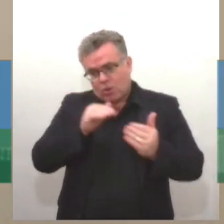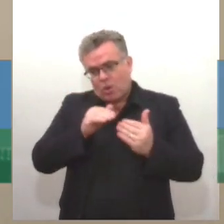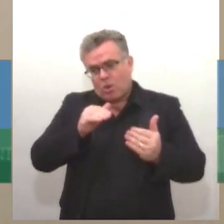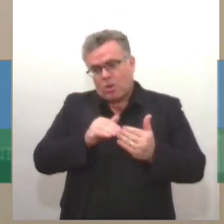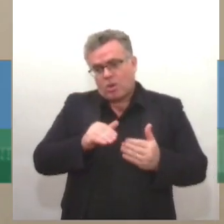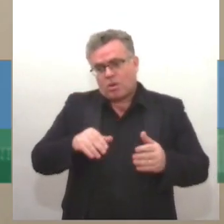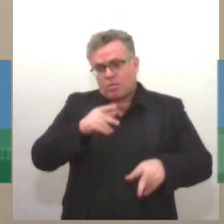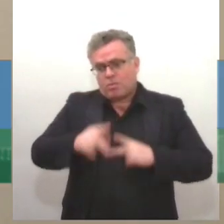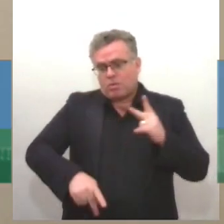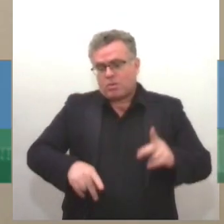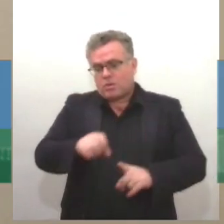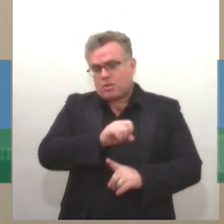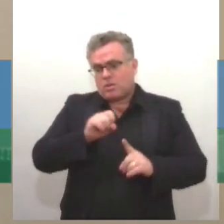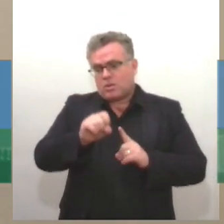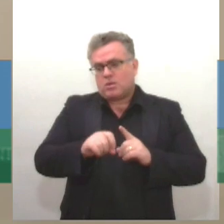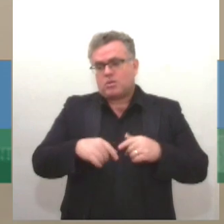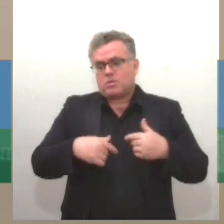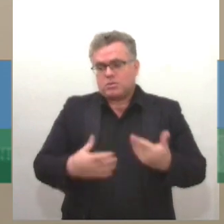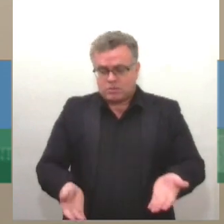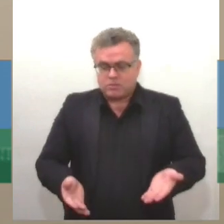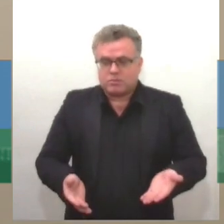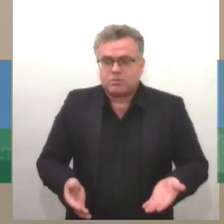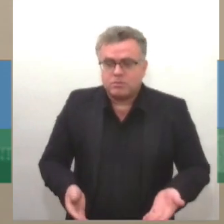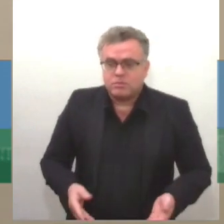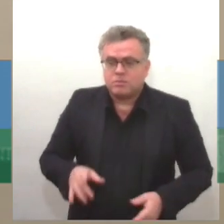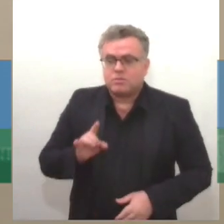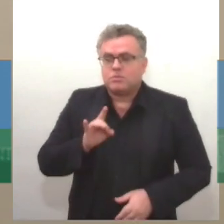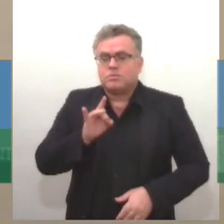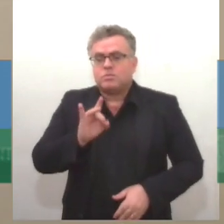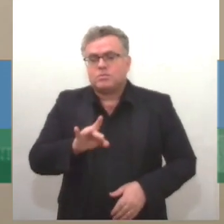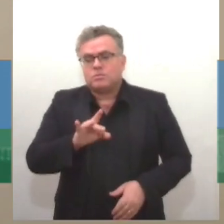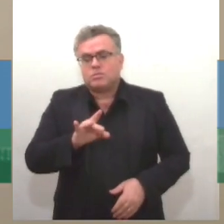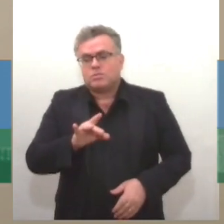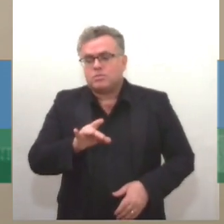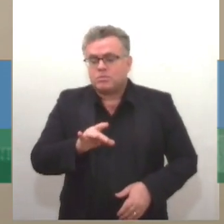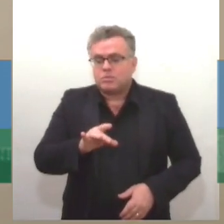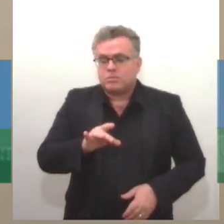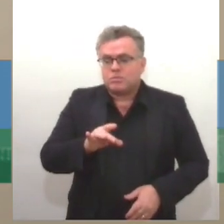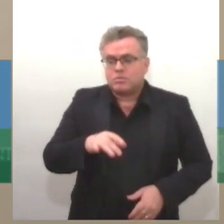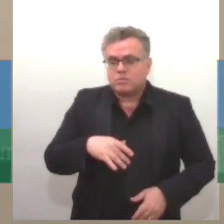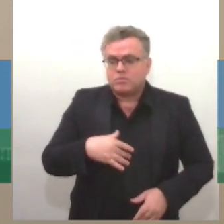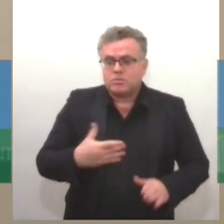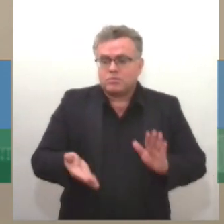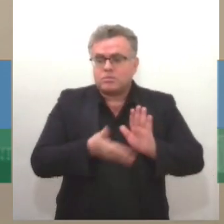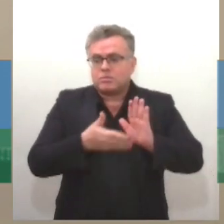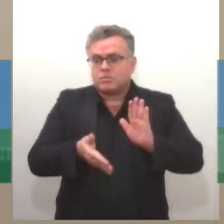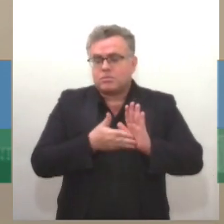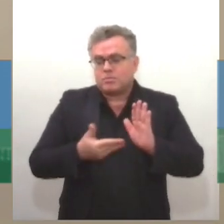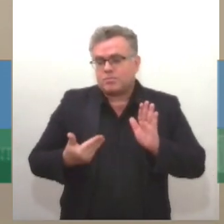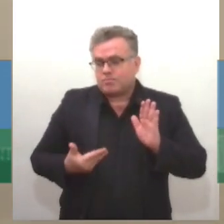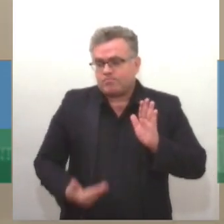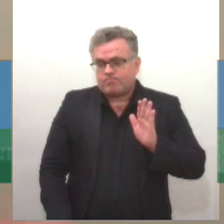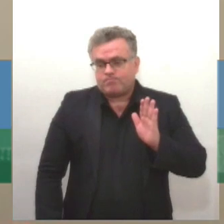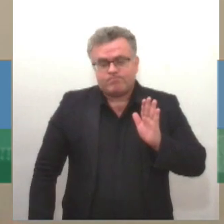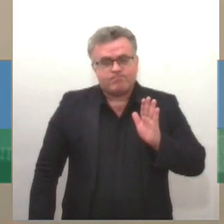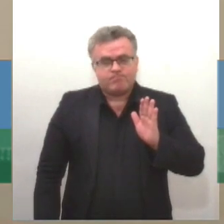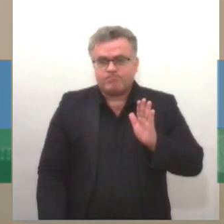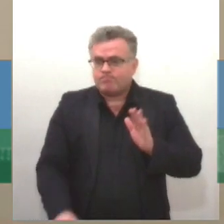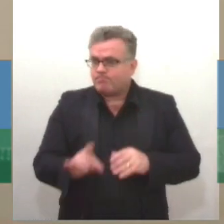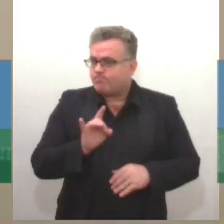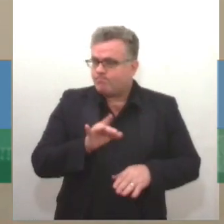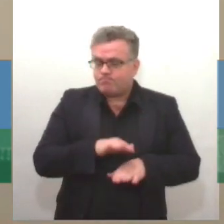brasileira, apenas como uma proposta que tão somente venha a